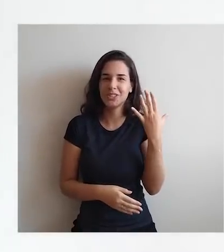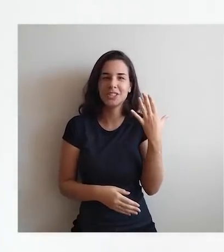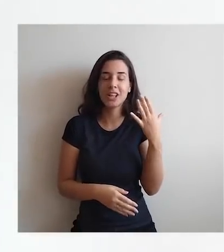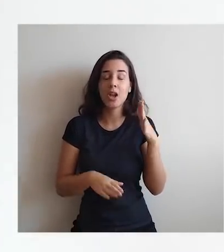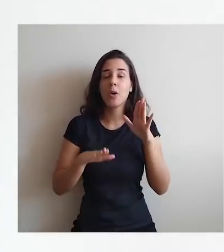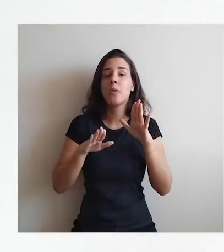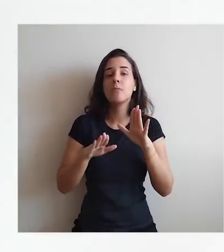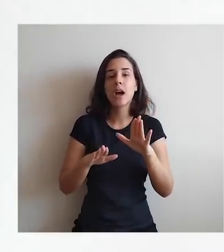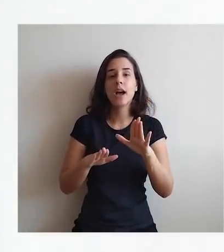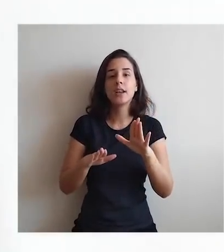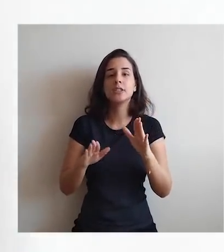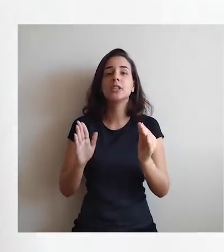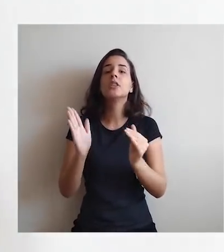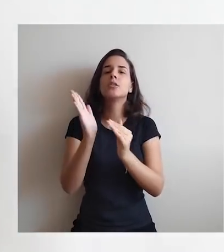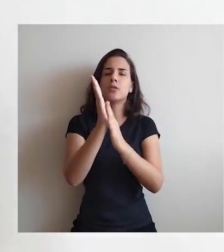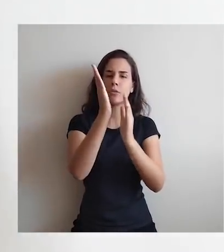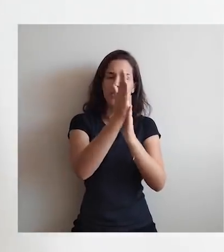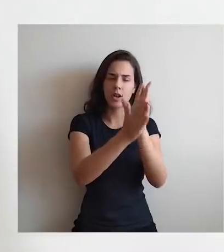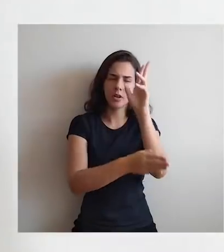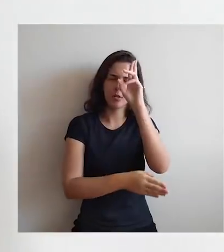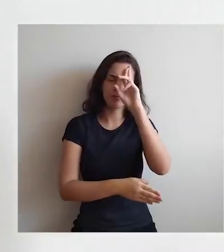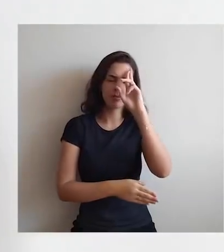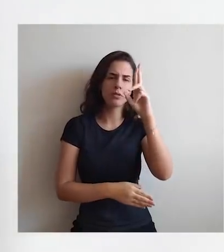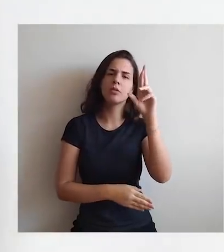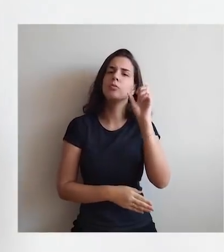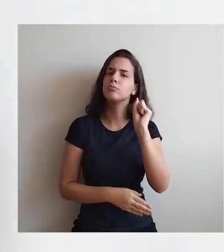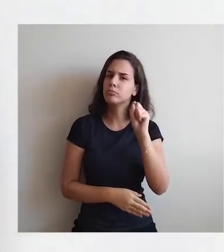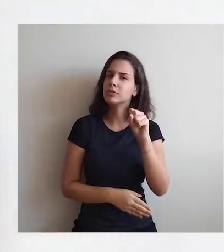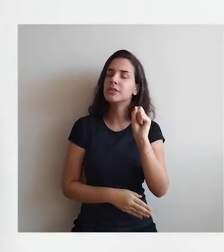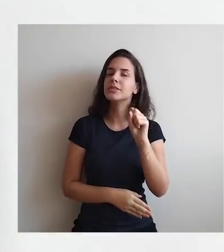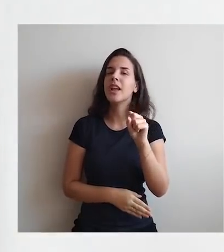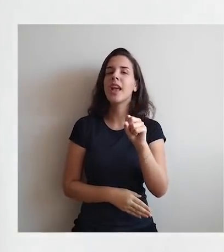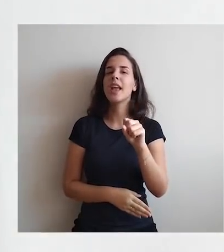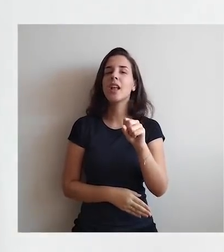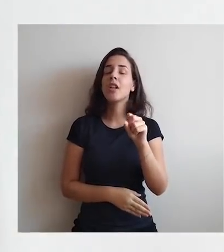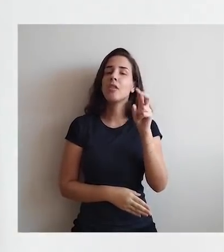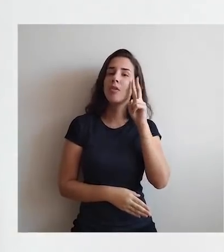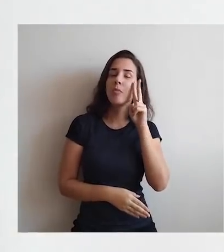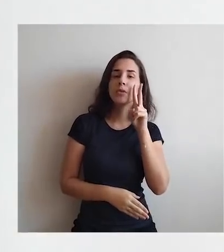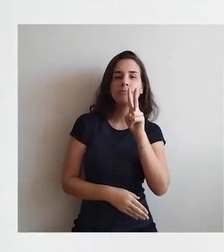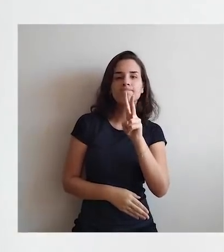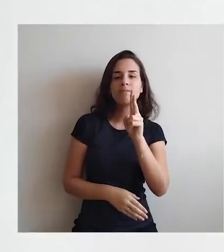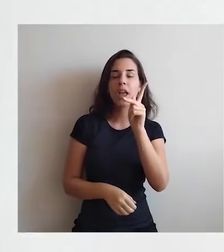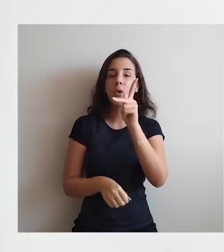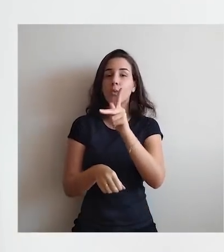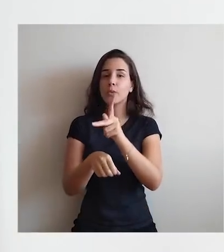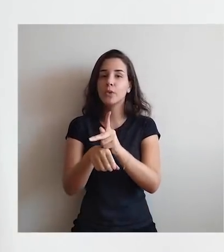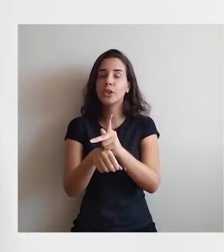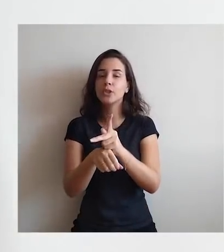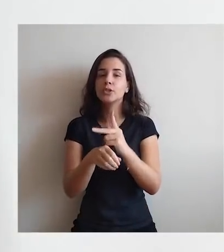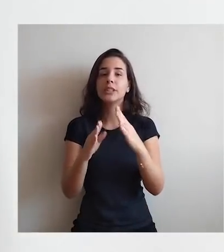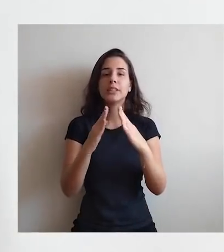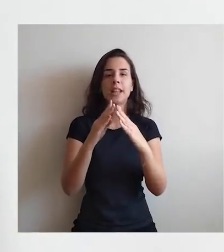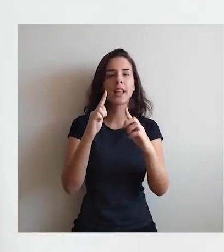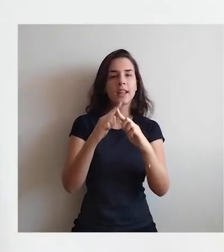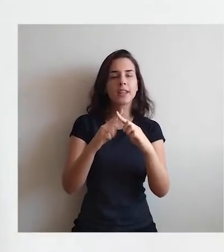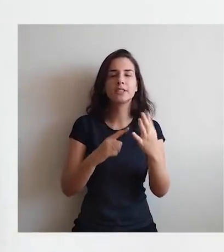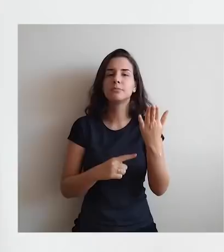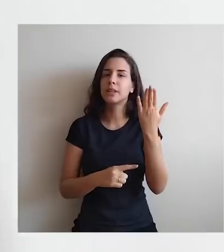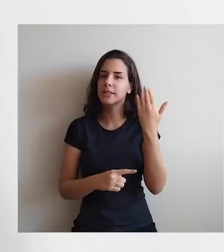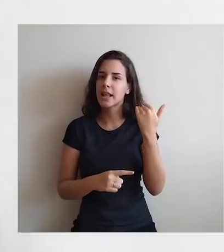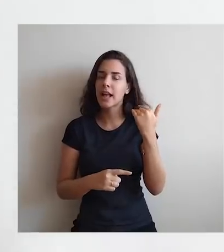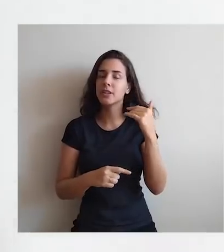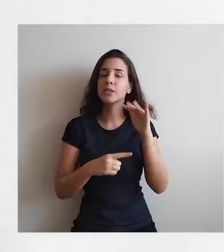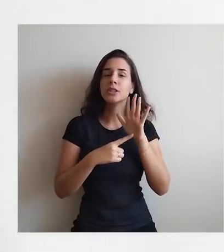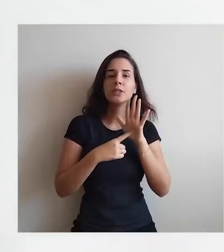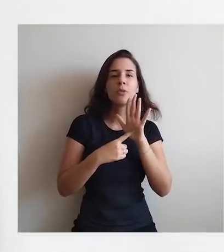bem estranho. Mas ainda assim, é tempo de louvarmos ao Senhor. Nós vamos relembrar um momento, enquanto igreja, em que